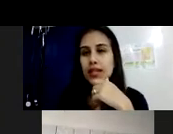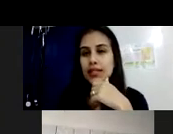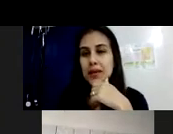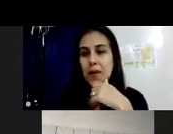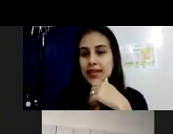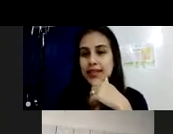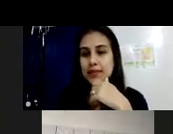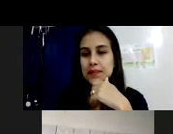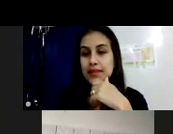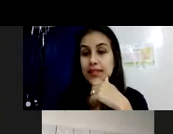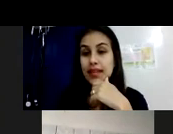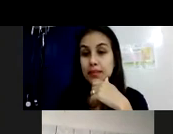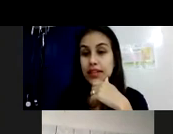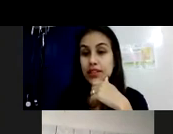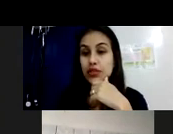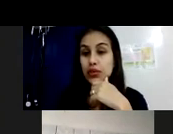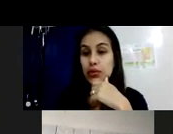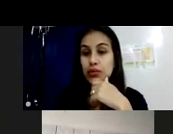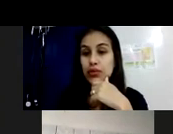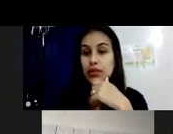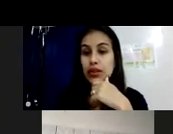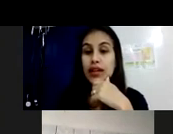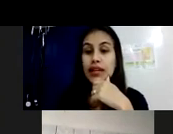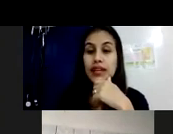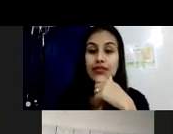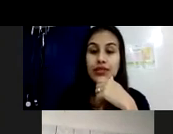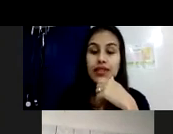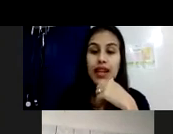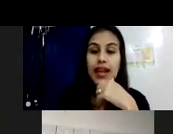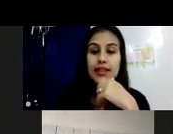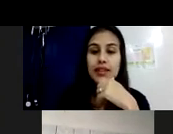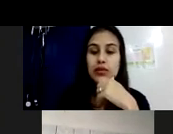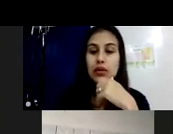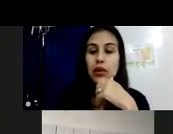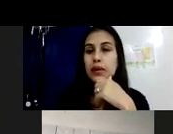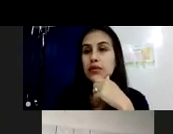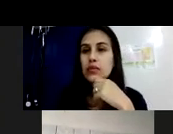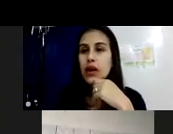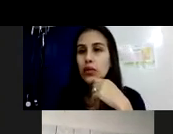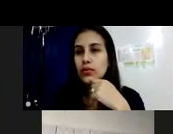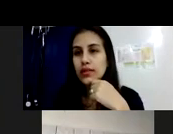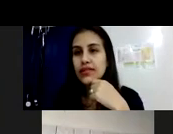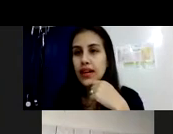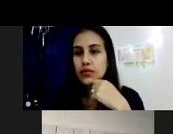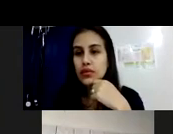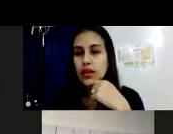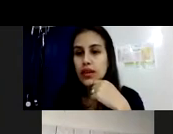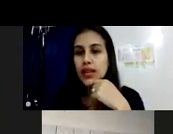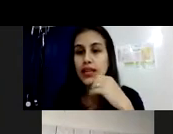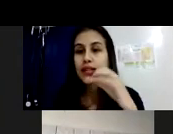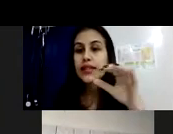iluminação inadequada, tapetes soltos e fios elétricos ou pisos mal